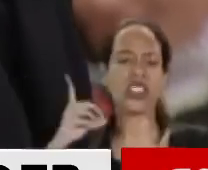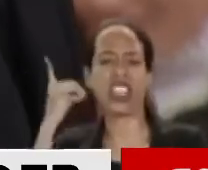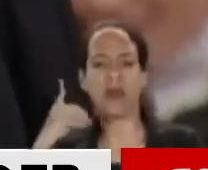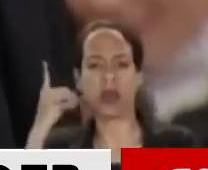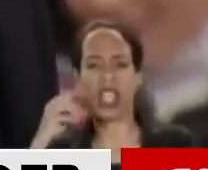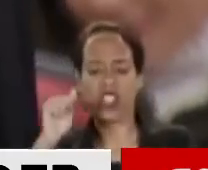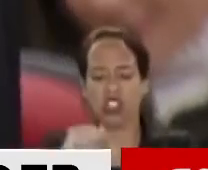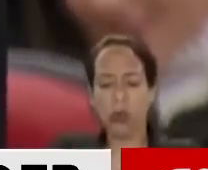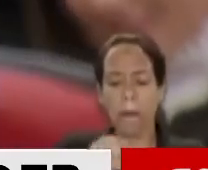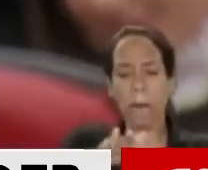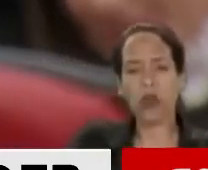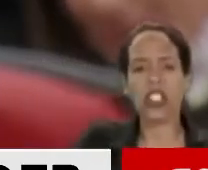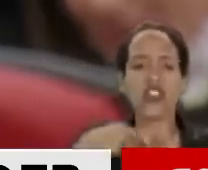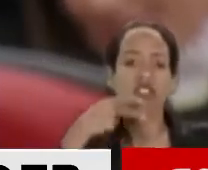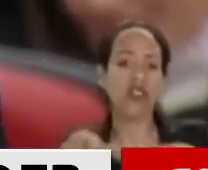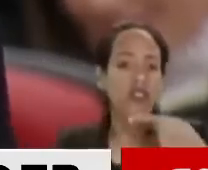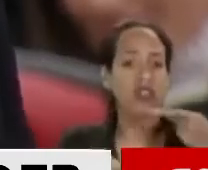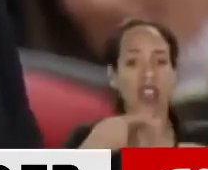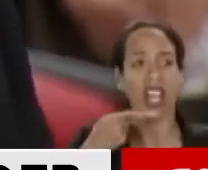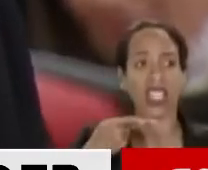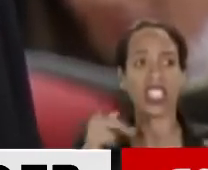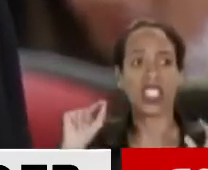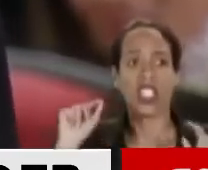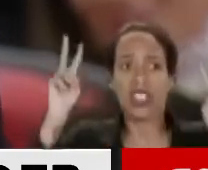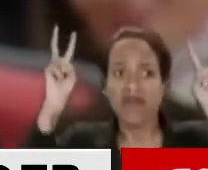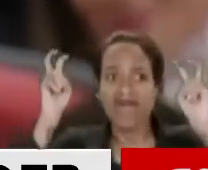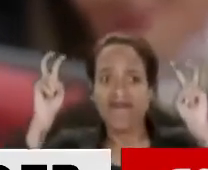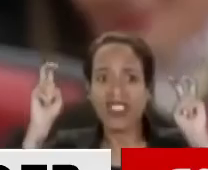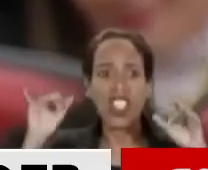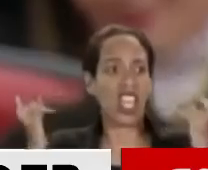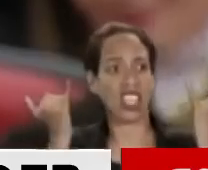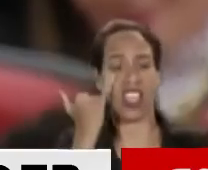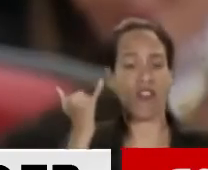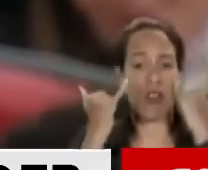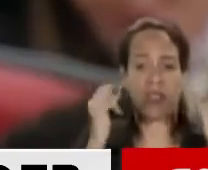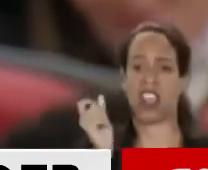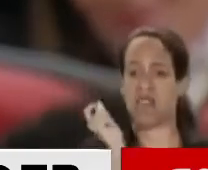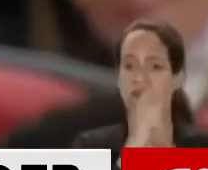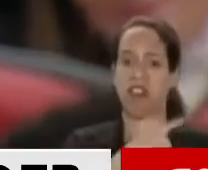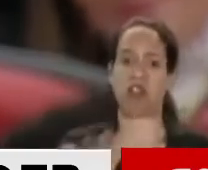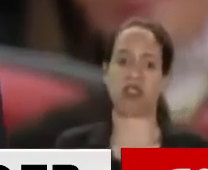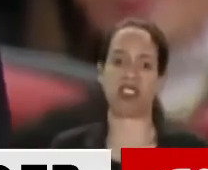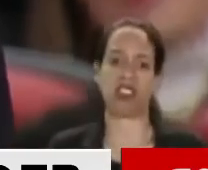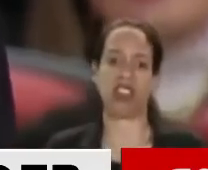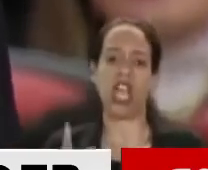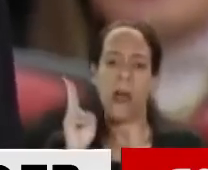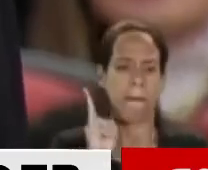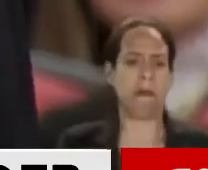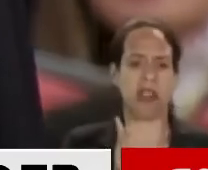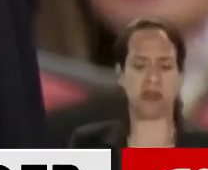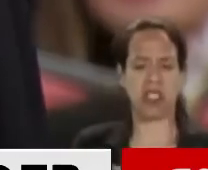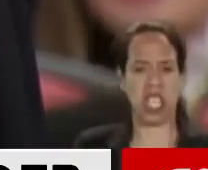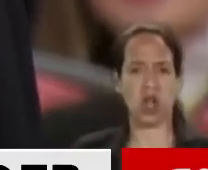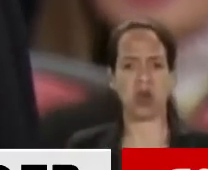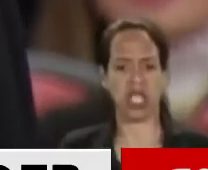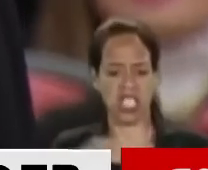por falas de conteúdo desinformacional. Pelos mesmos